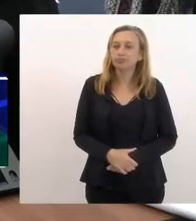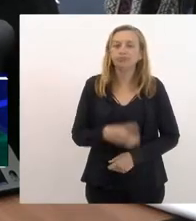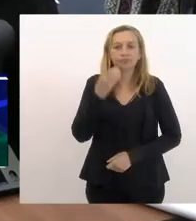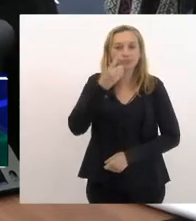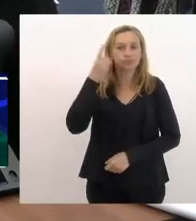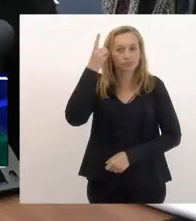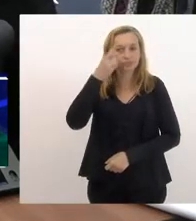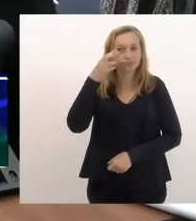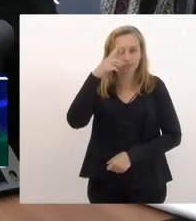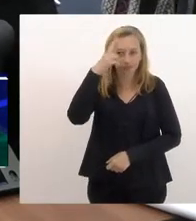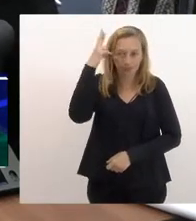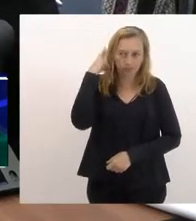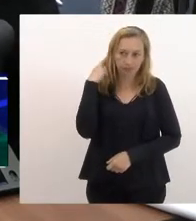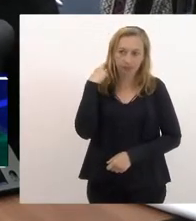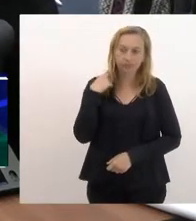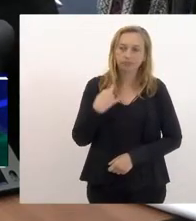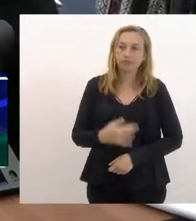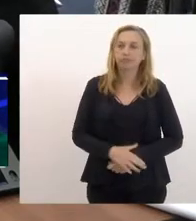Deputada Rosane Félix.